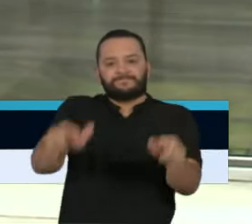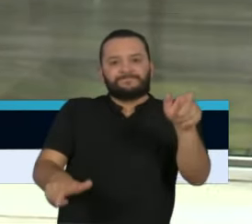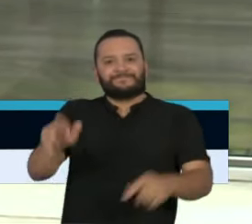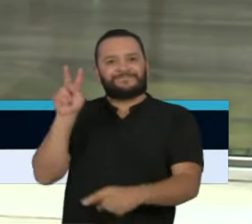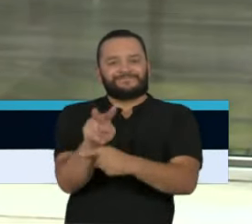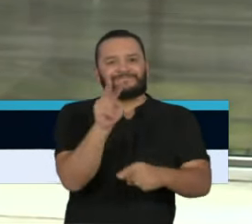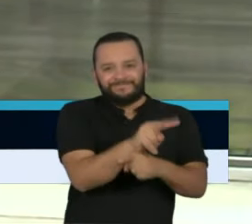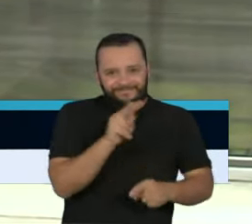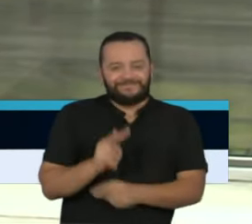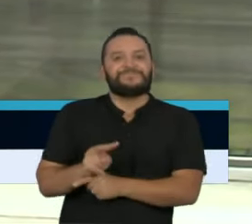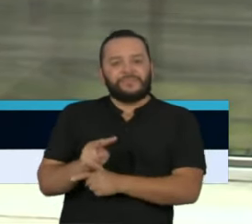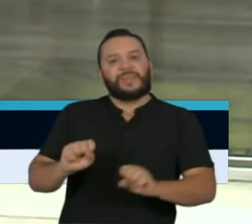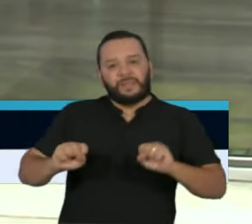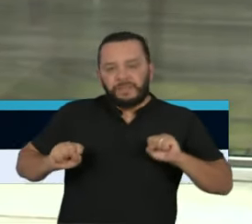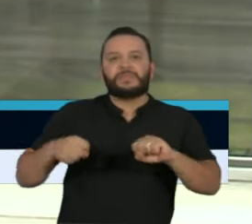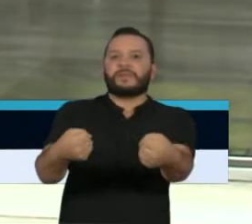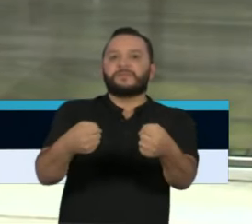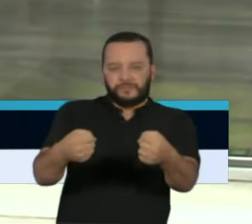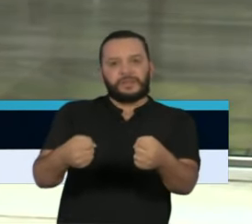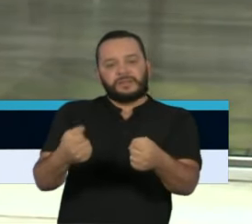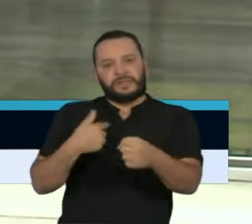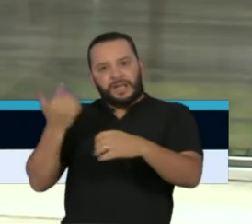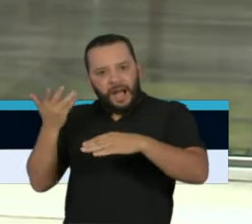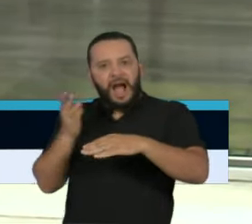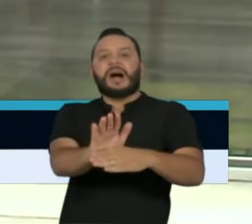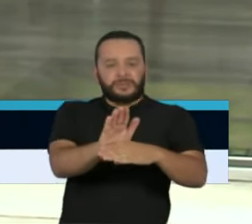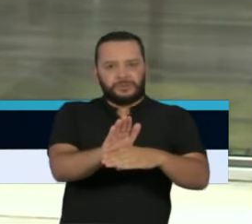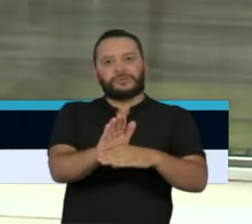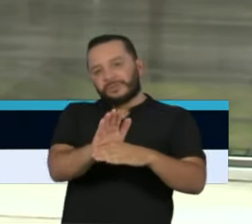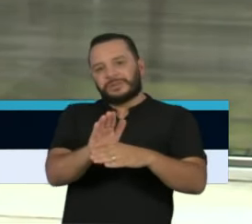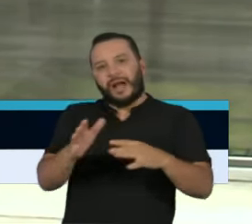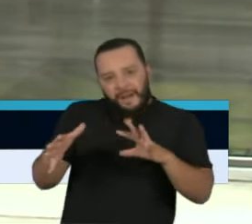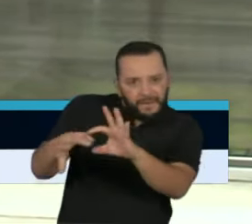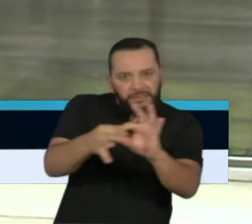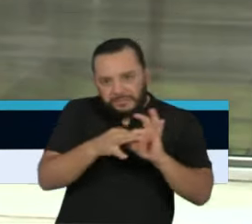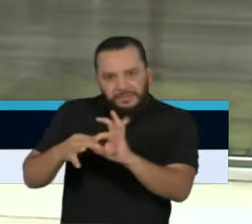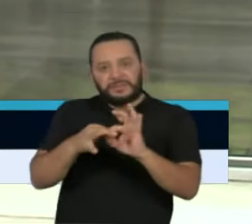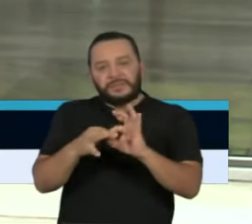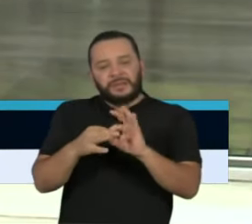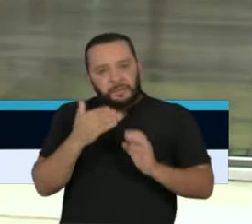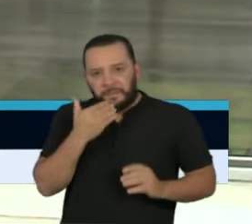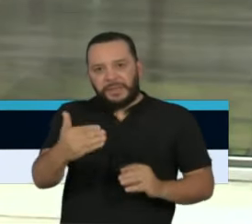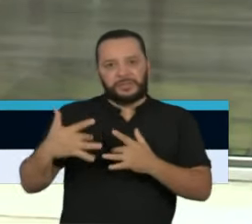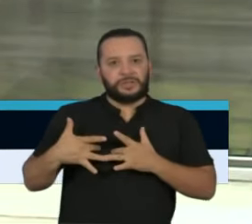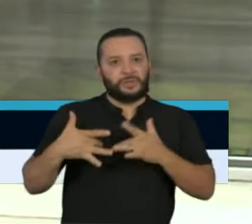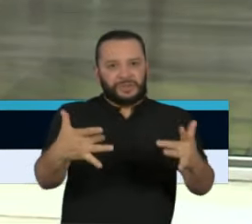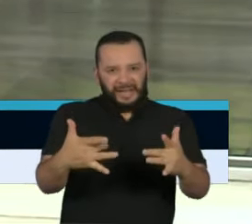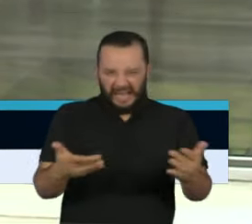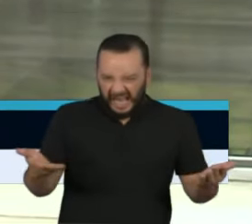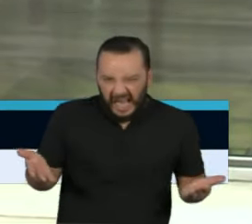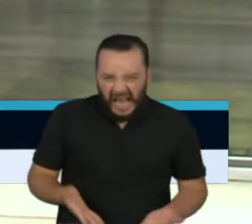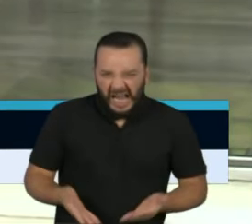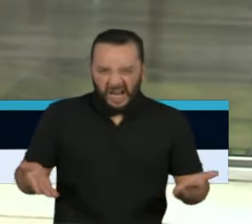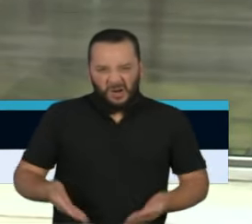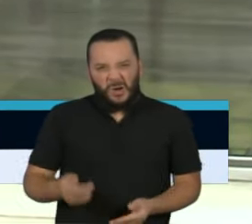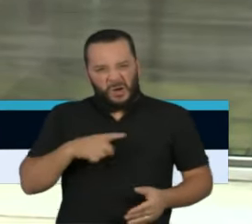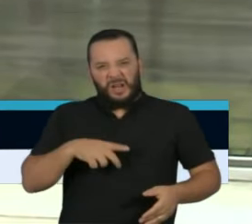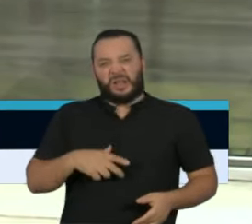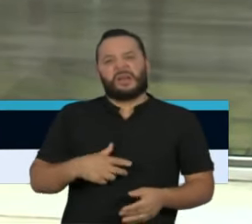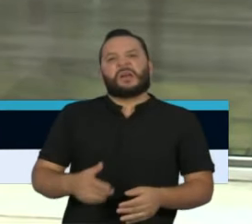de agregar, de somar, de integrar e pedir solidariedade. A hora não é de